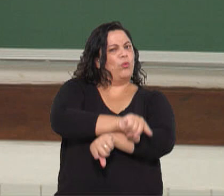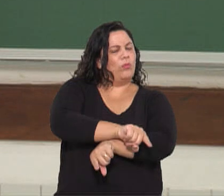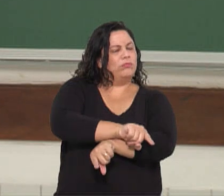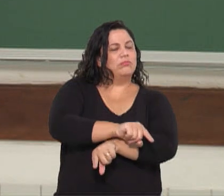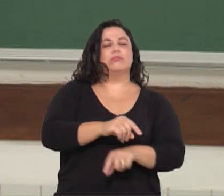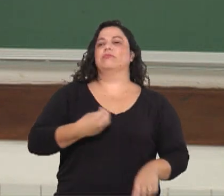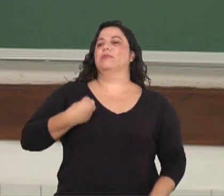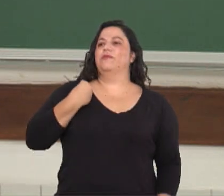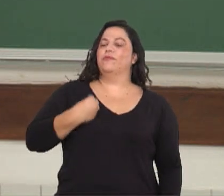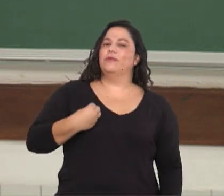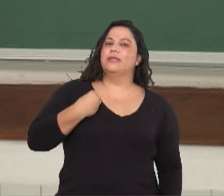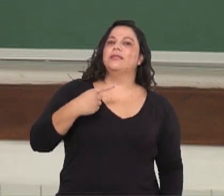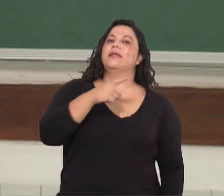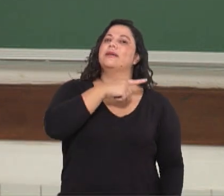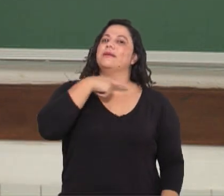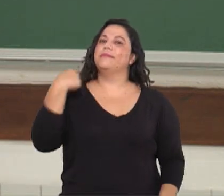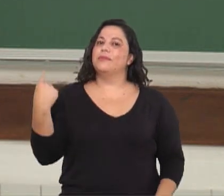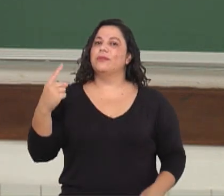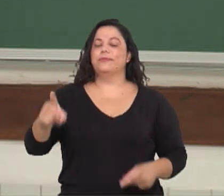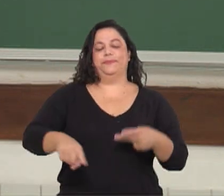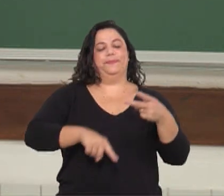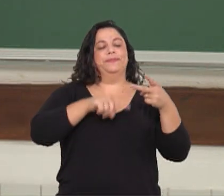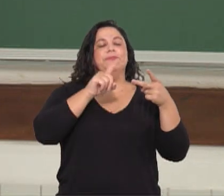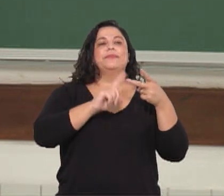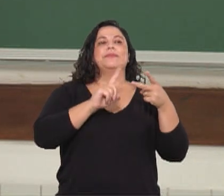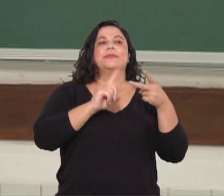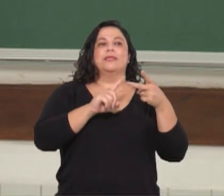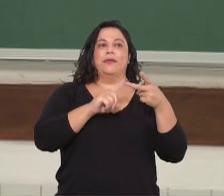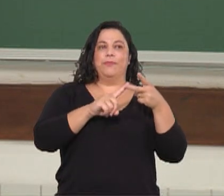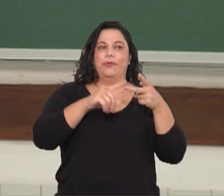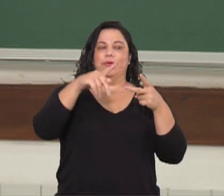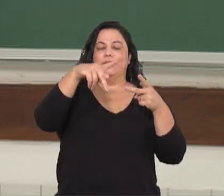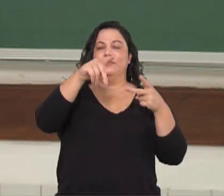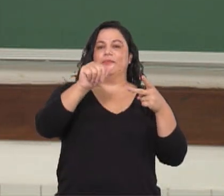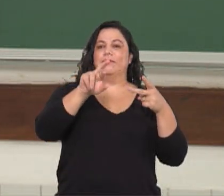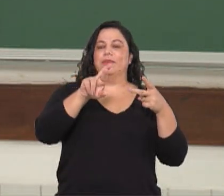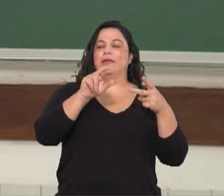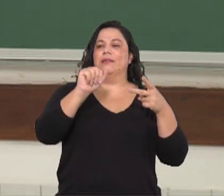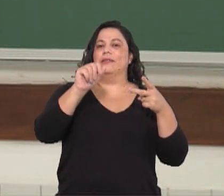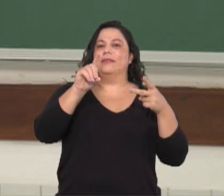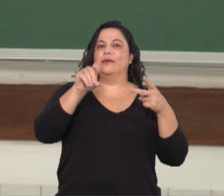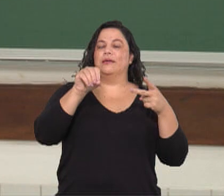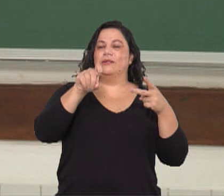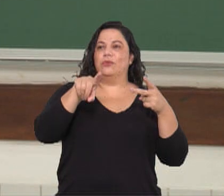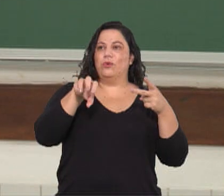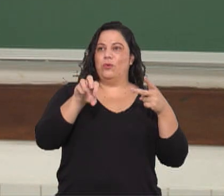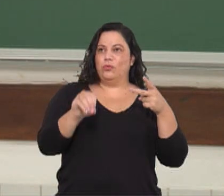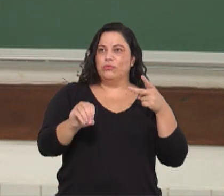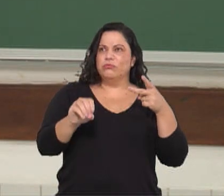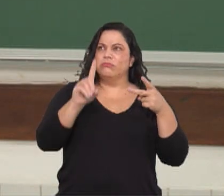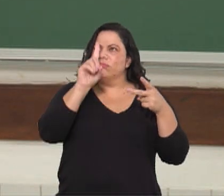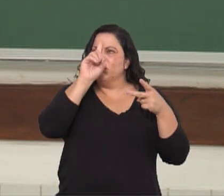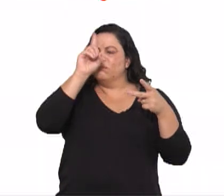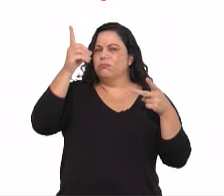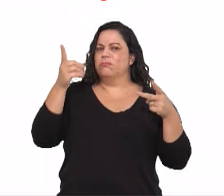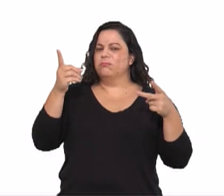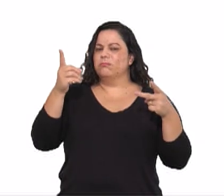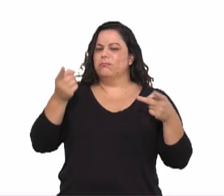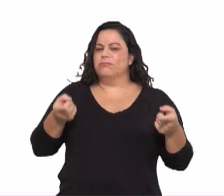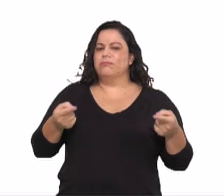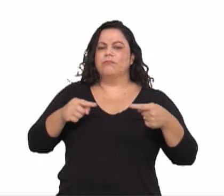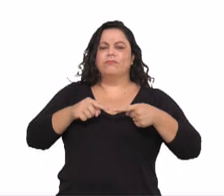e morte. Depois eu tenho paradoxo como ideias contrárias a respeito de uma